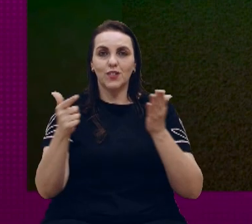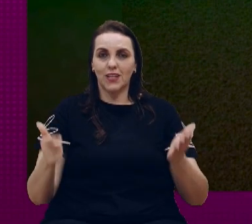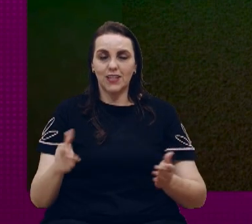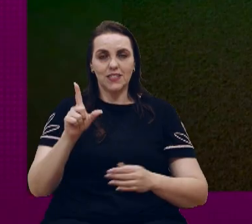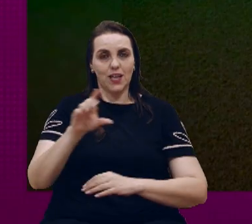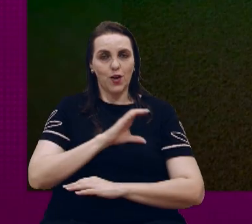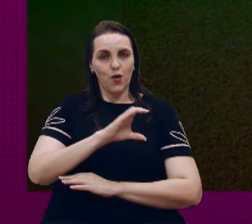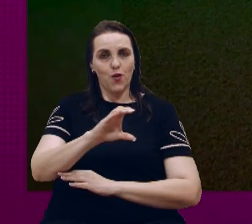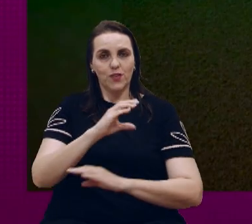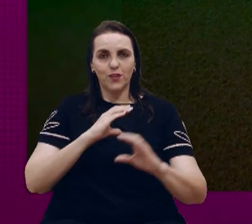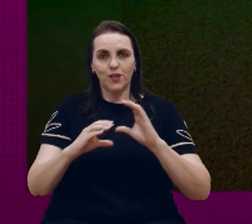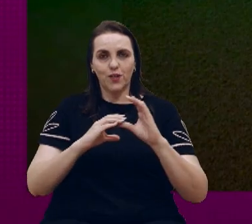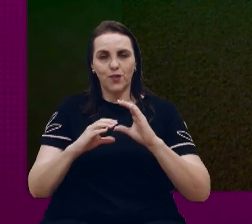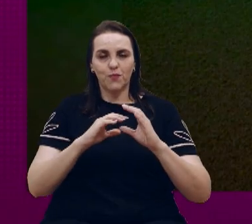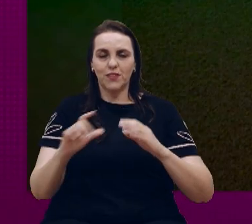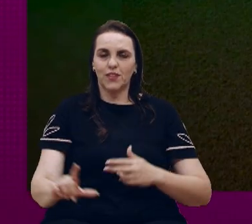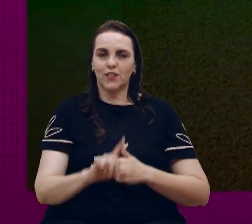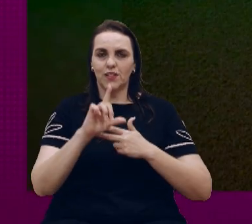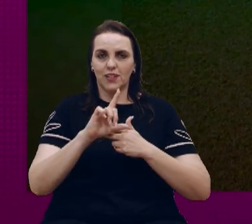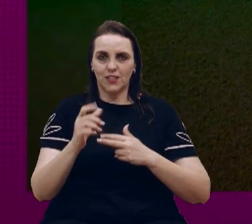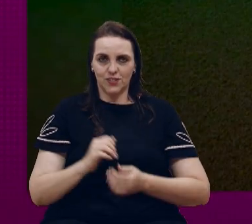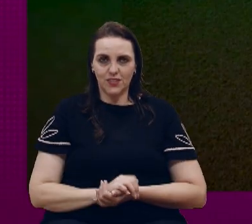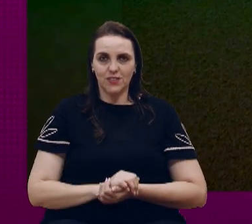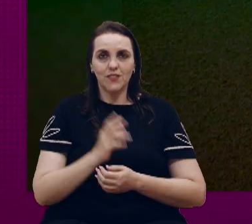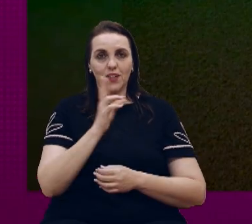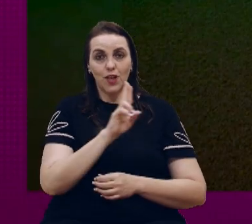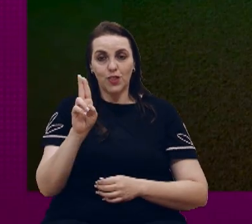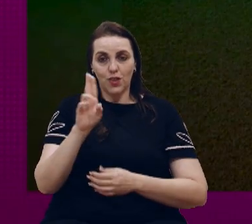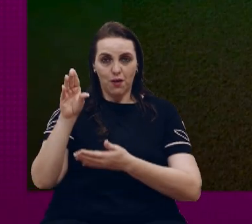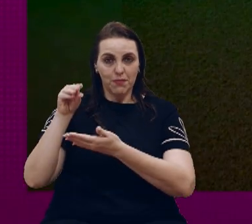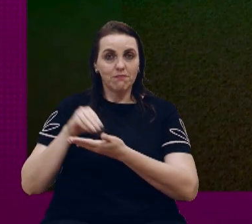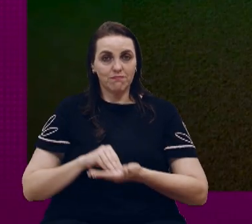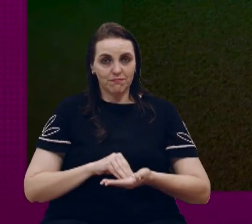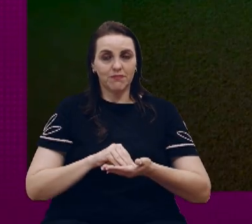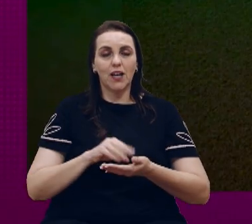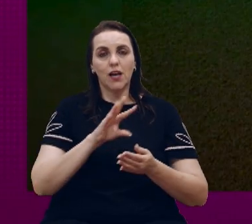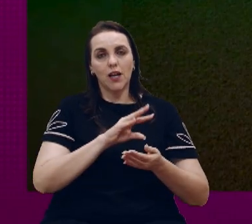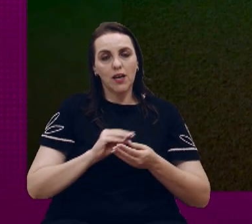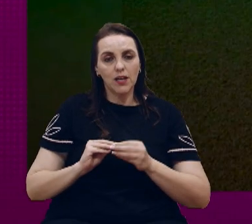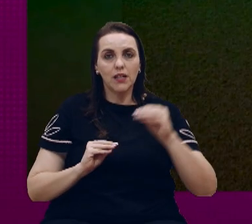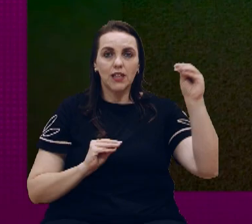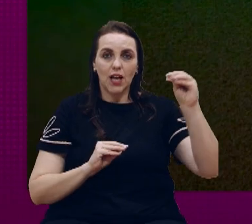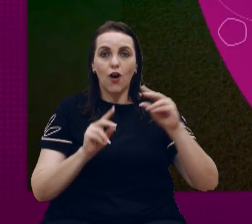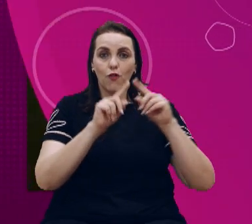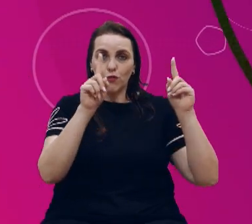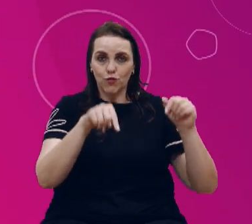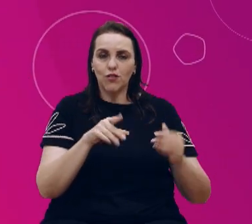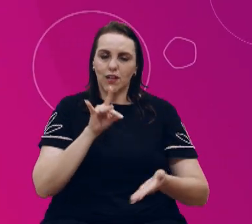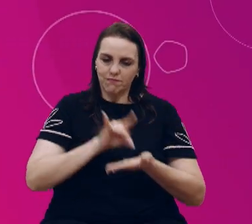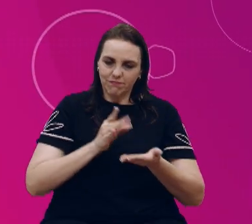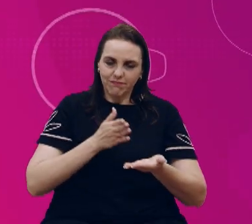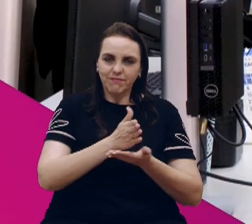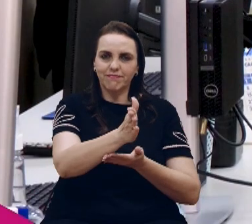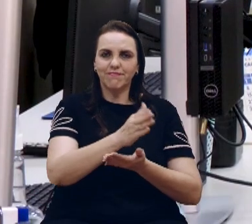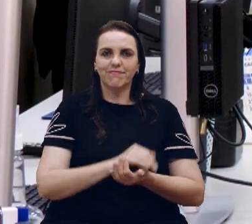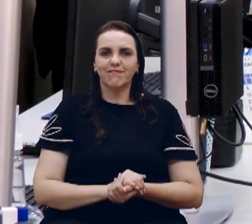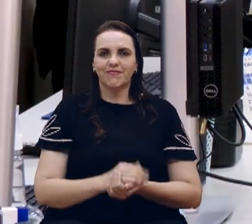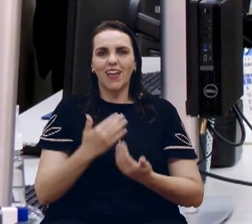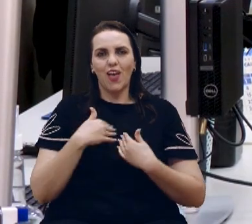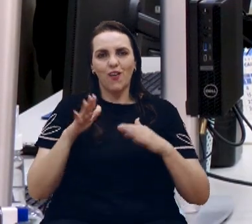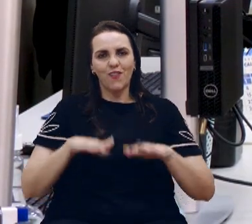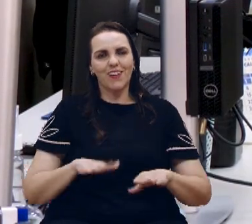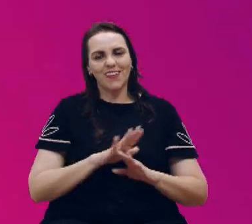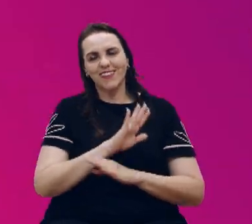coordenadora de comunicação do Legislativo e, com a nomeação, foi realocada para a composição de servidores efetivos. E eu fico por aqui e